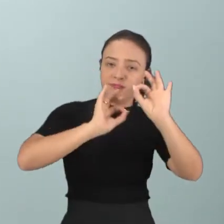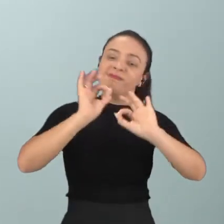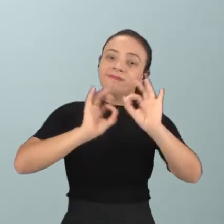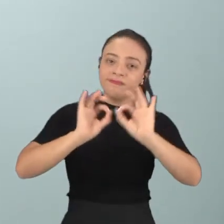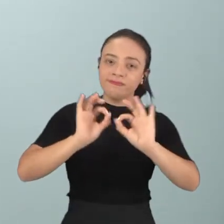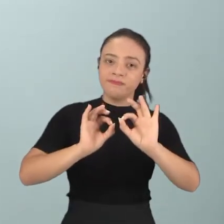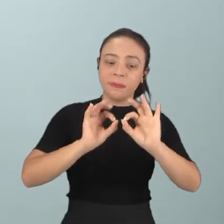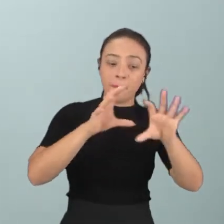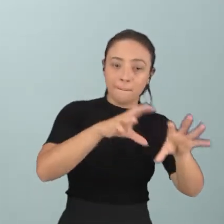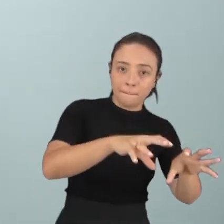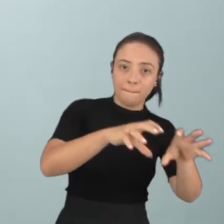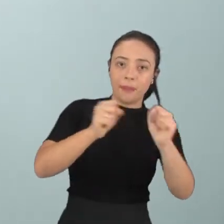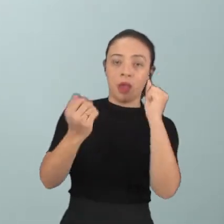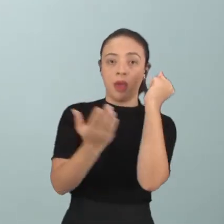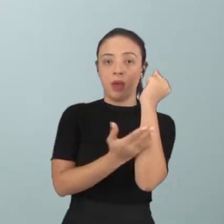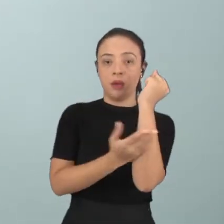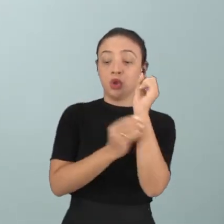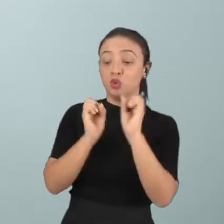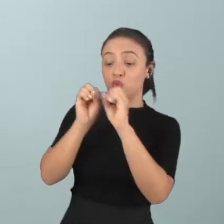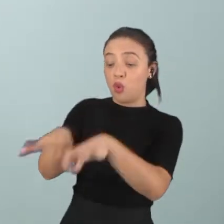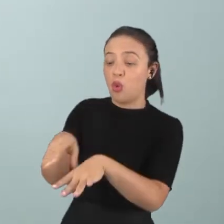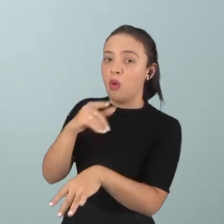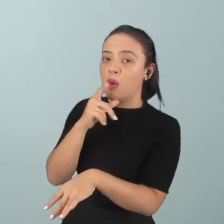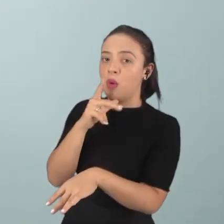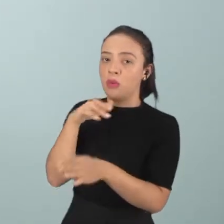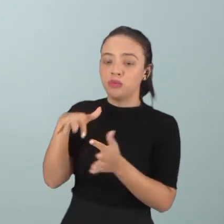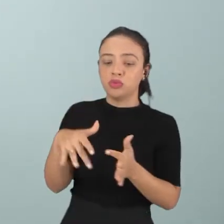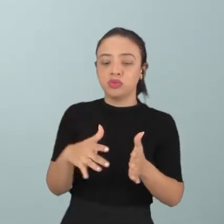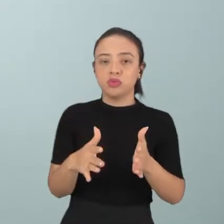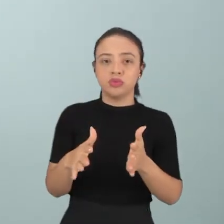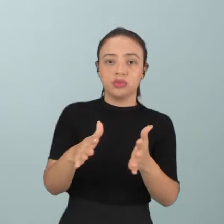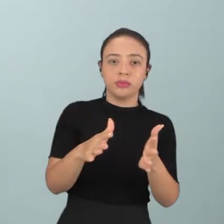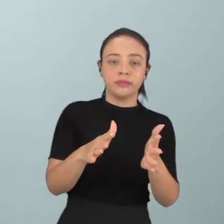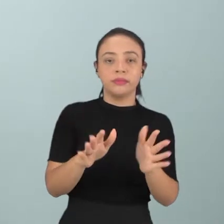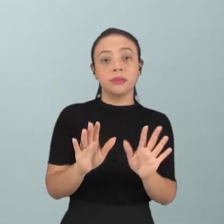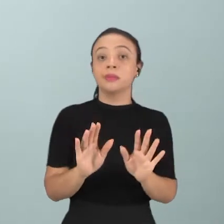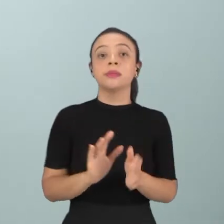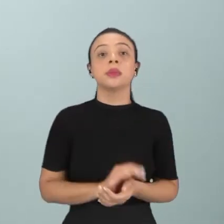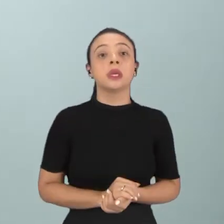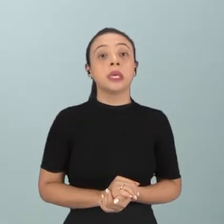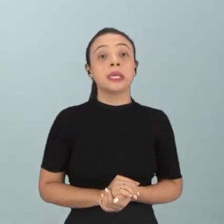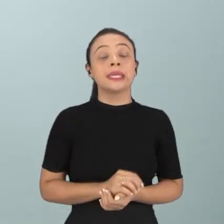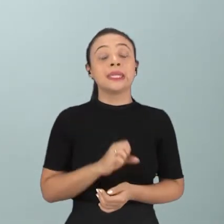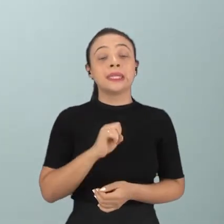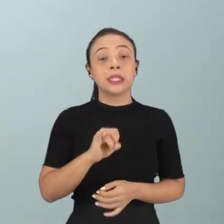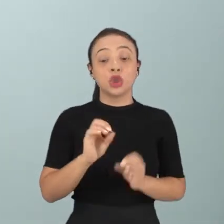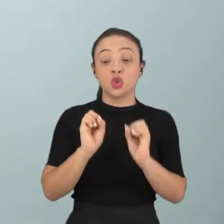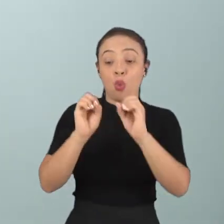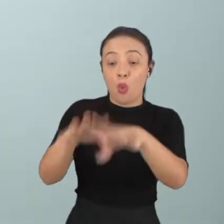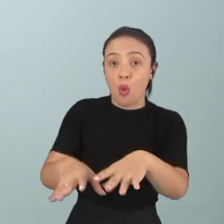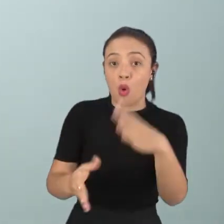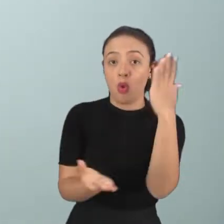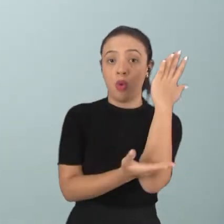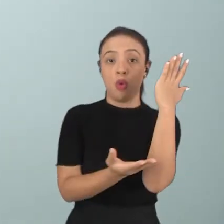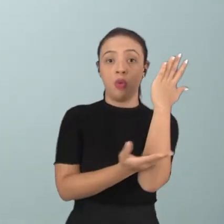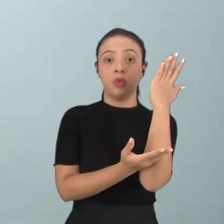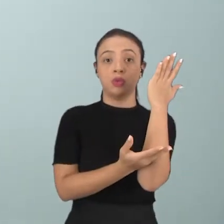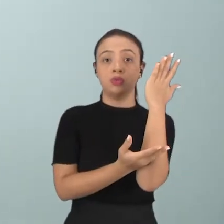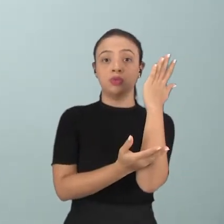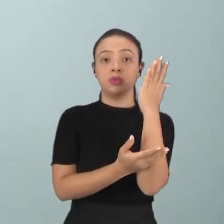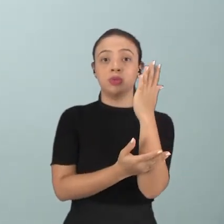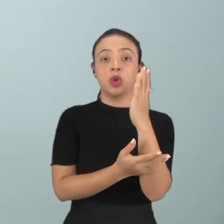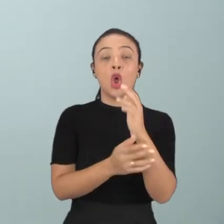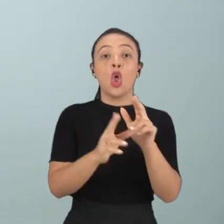eles pegam os troncos e jogam no rio. Gente, uma vez eles jogando o tronco no rio, eles nunca